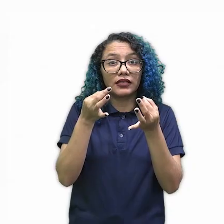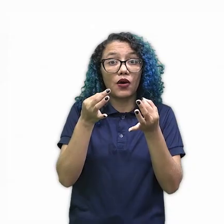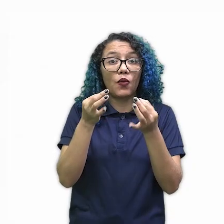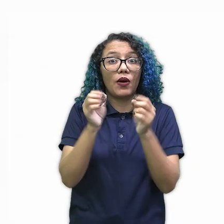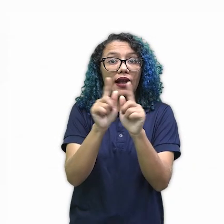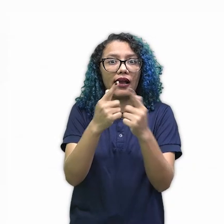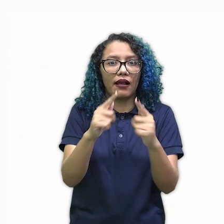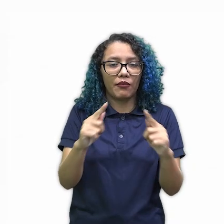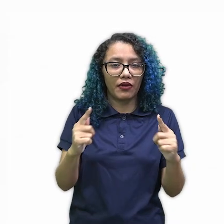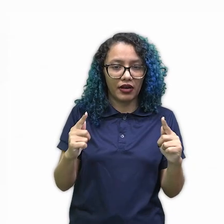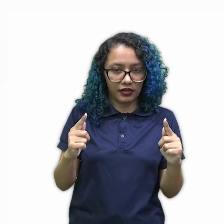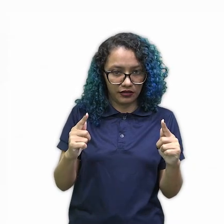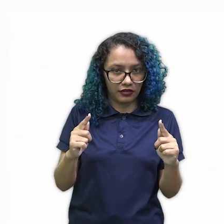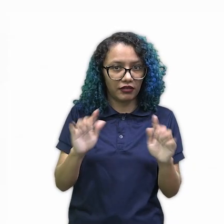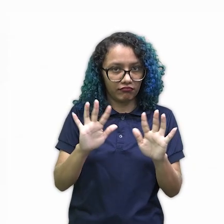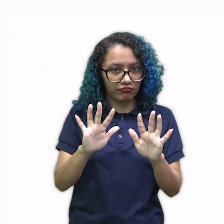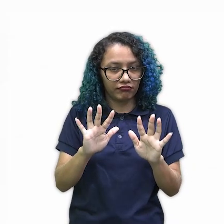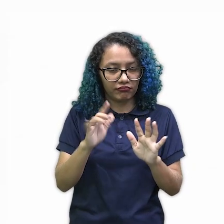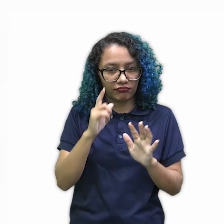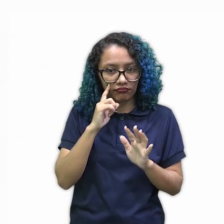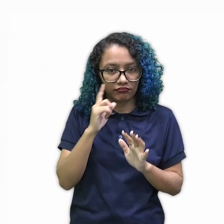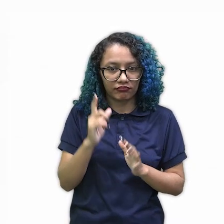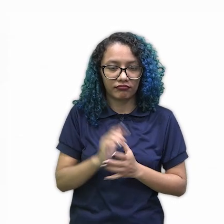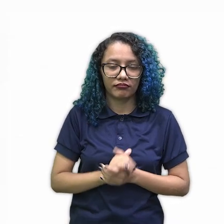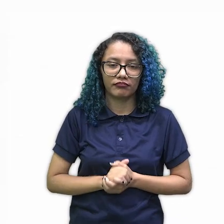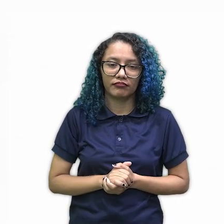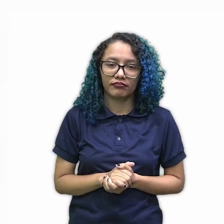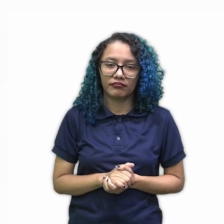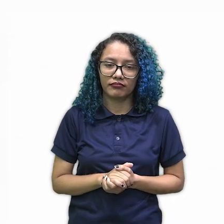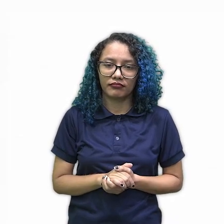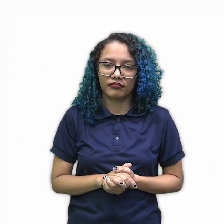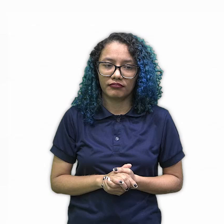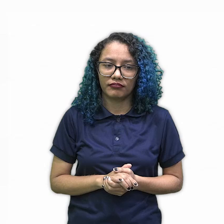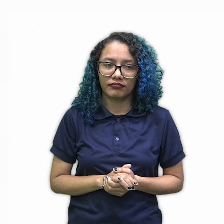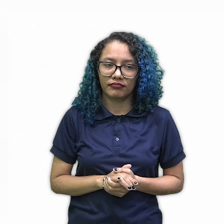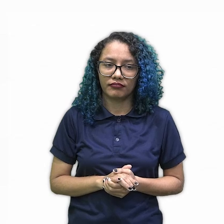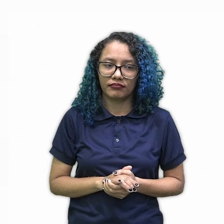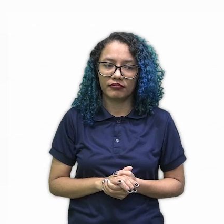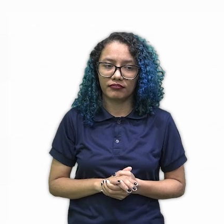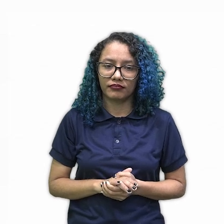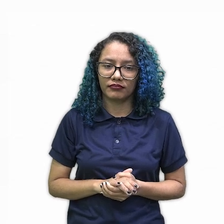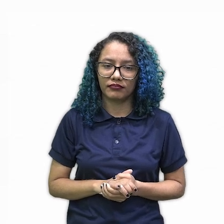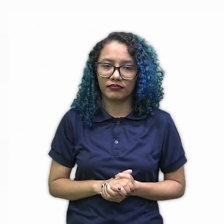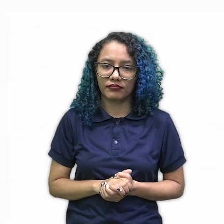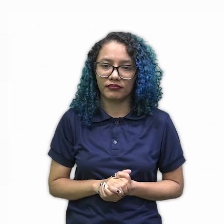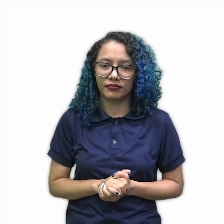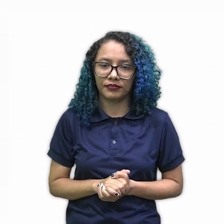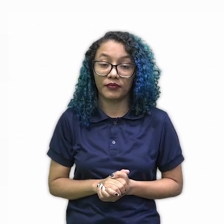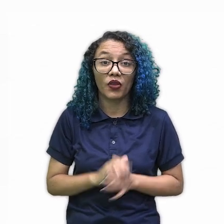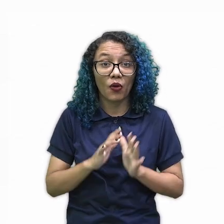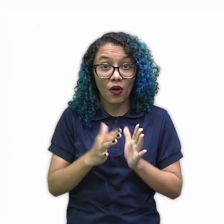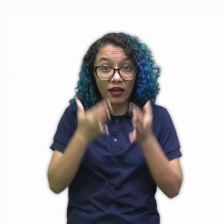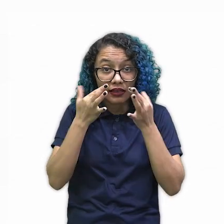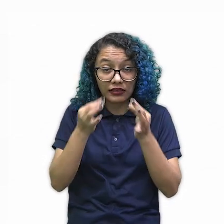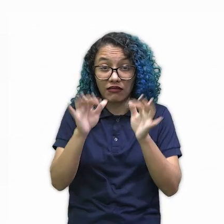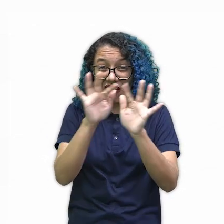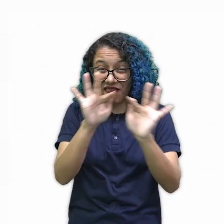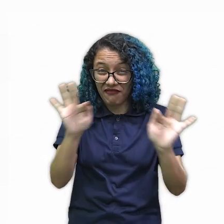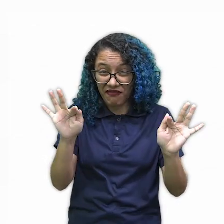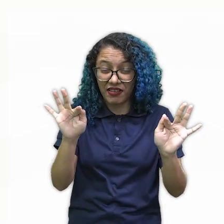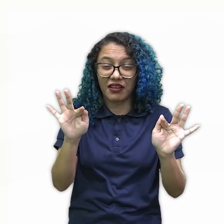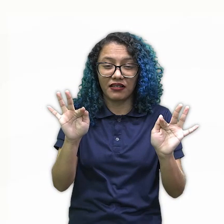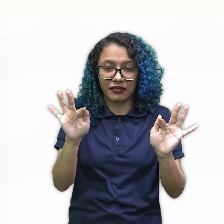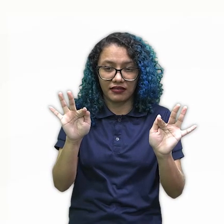adiante. Eu quero que vocês prestem bastante atenção aí na frase, né? Nós temos aí uma figura